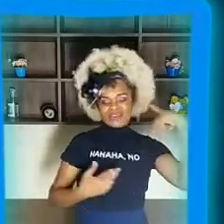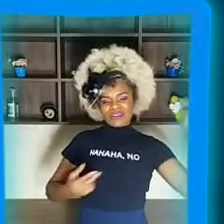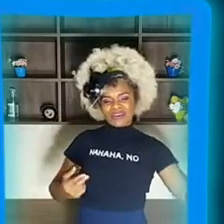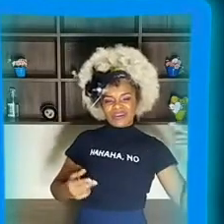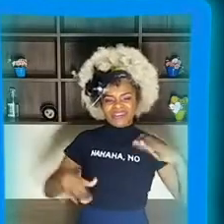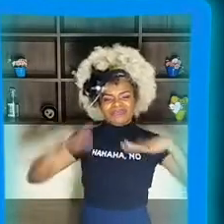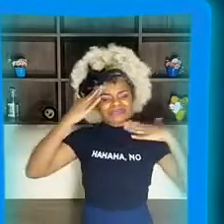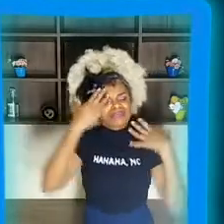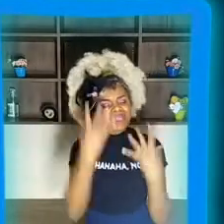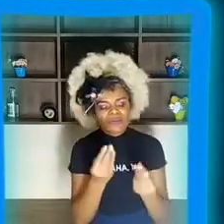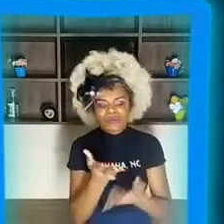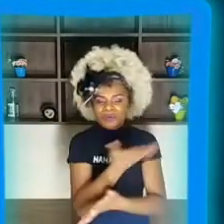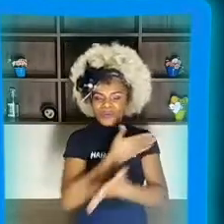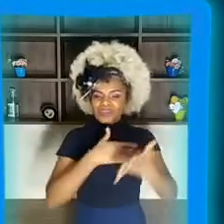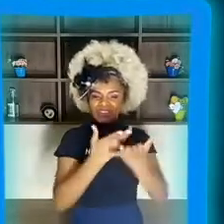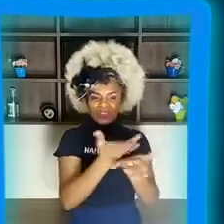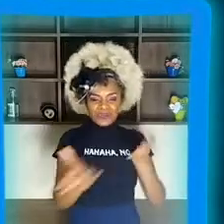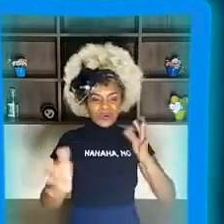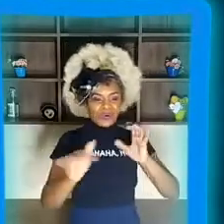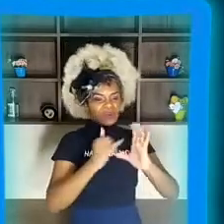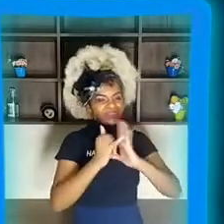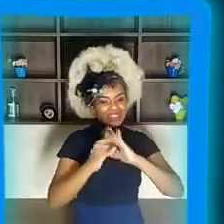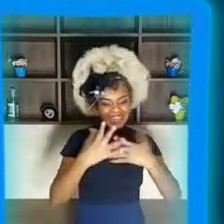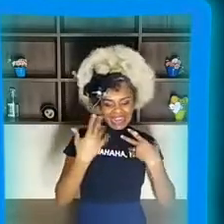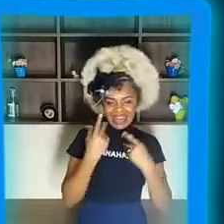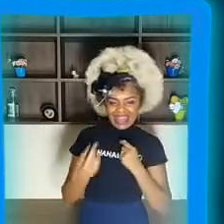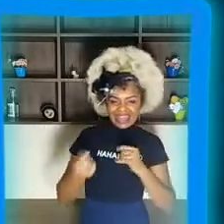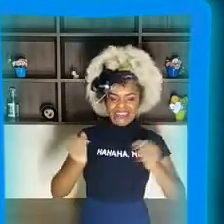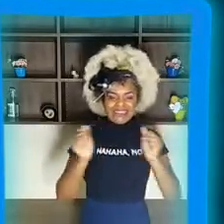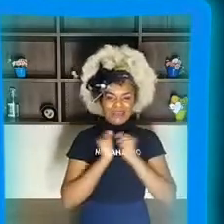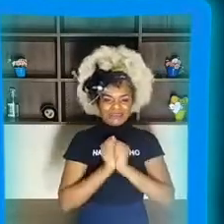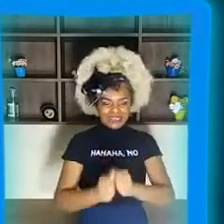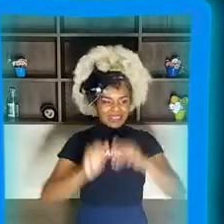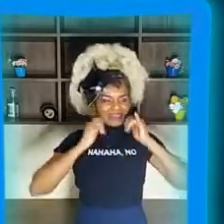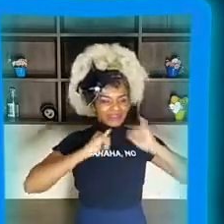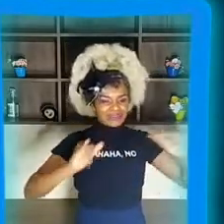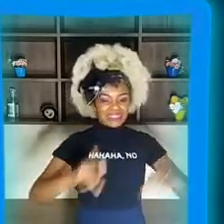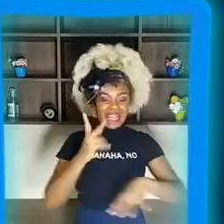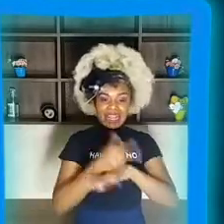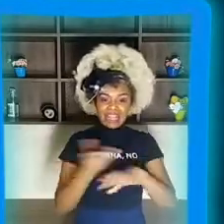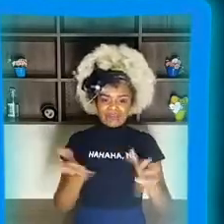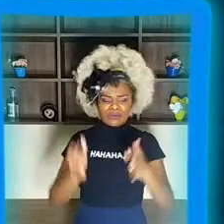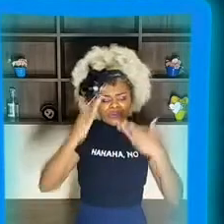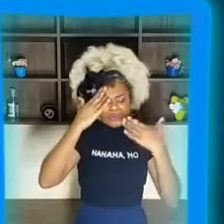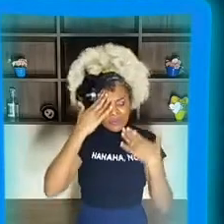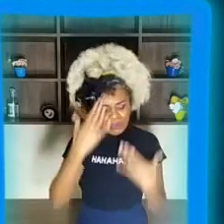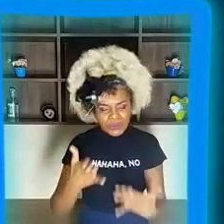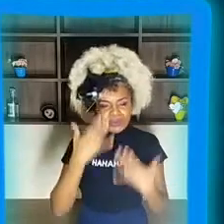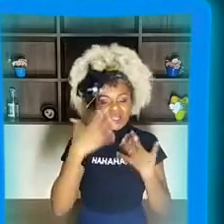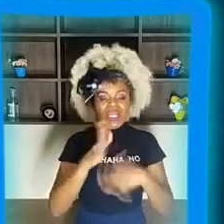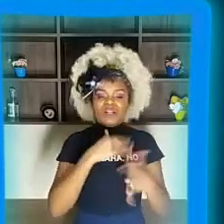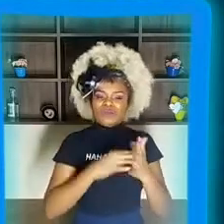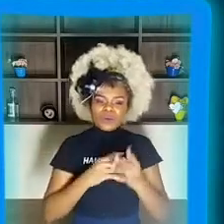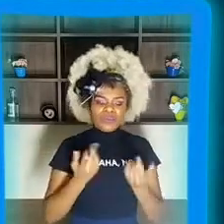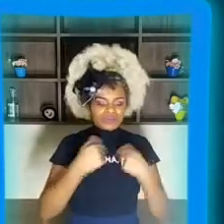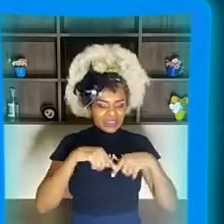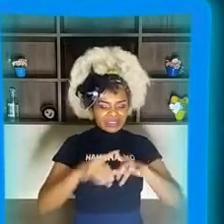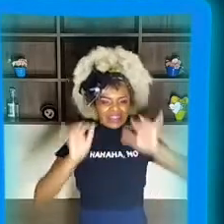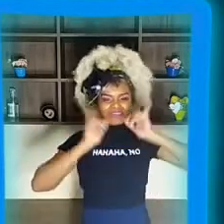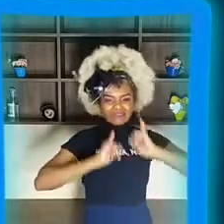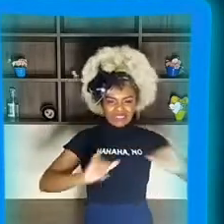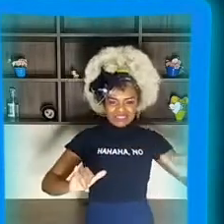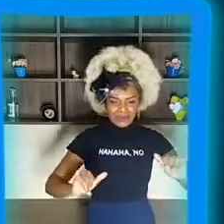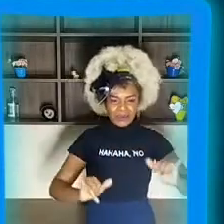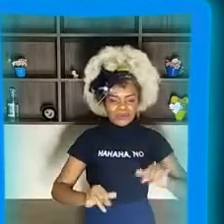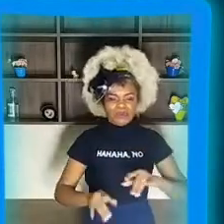agradecemos muito a todos os canais que se juntaram aqui na transmissão dessa live hoje. Muito obrigado. Todos os parceiros de divulgação.